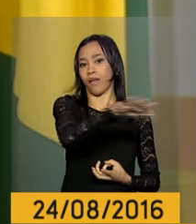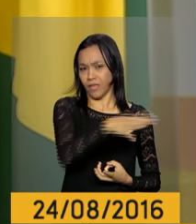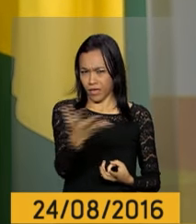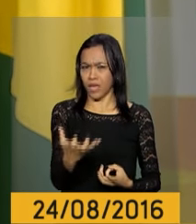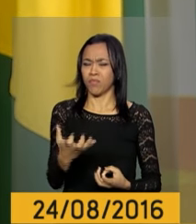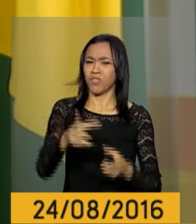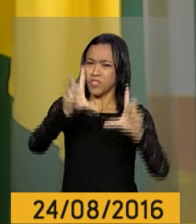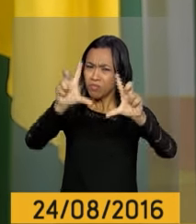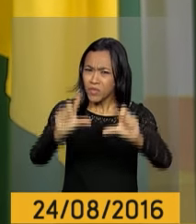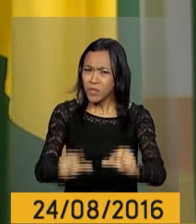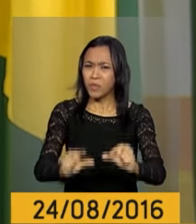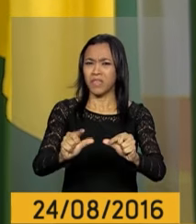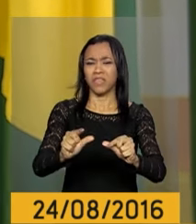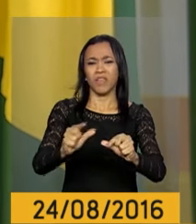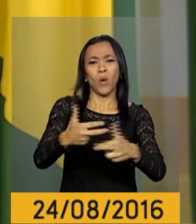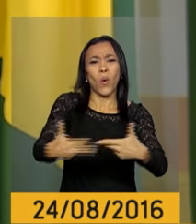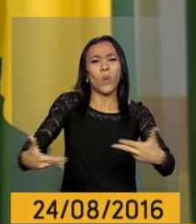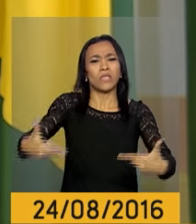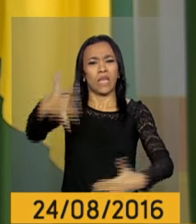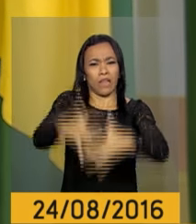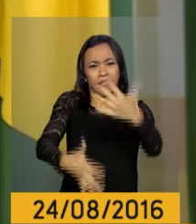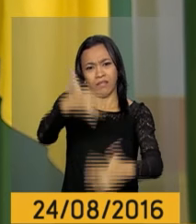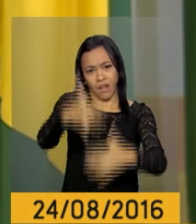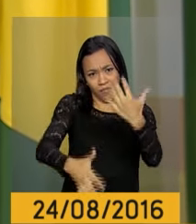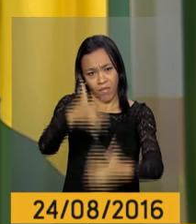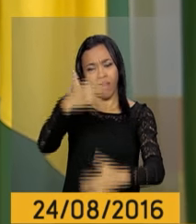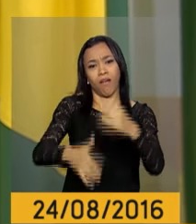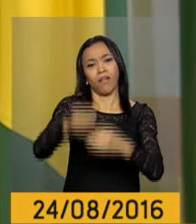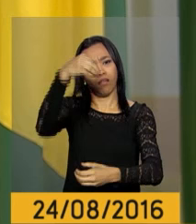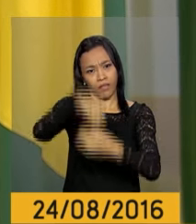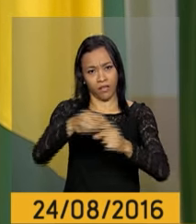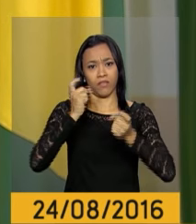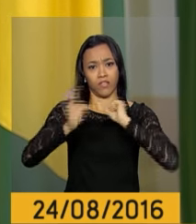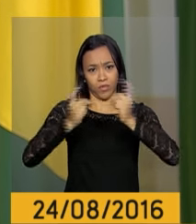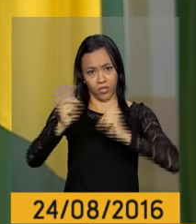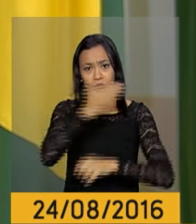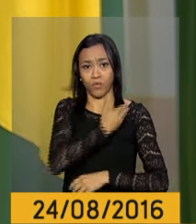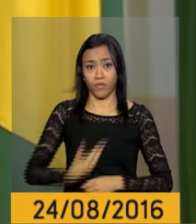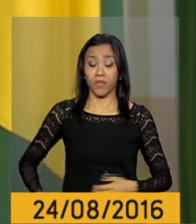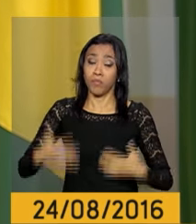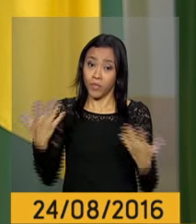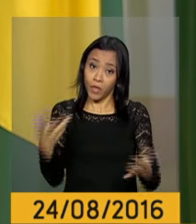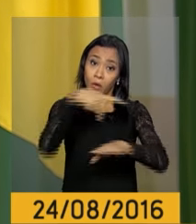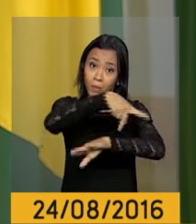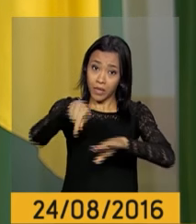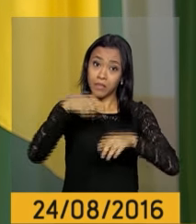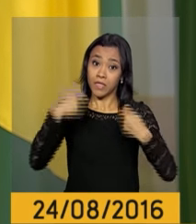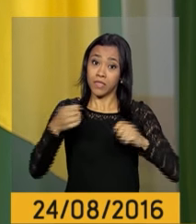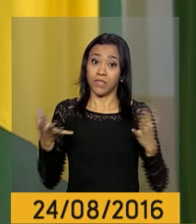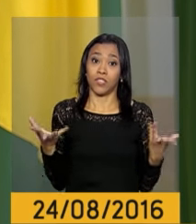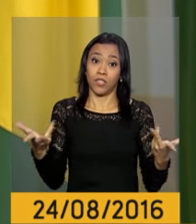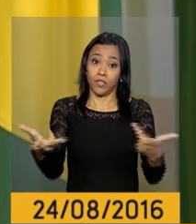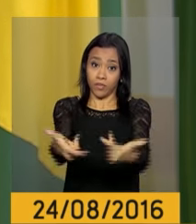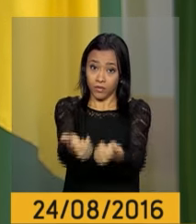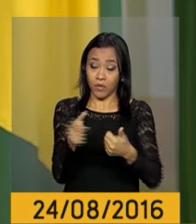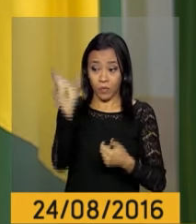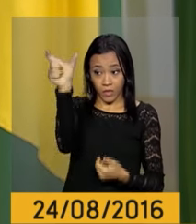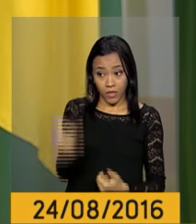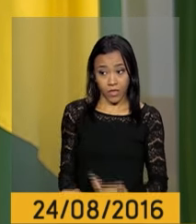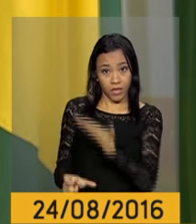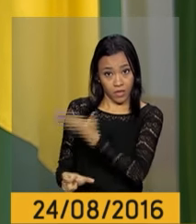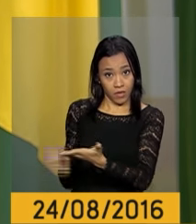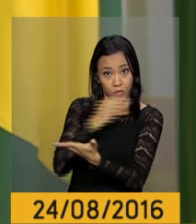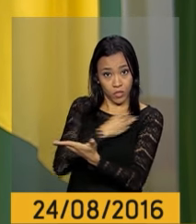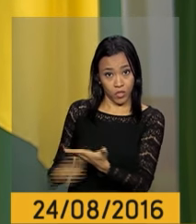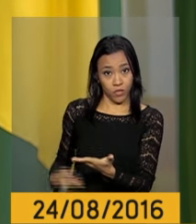a administração, desburocratizando o nosso país. O que o país mais precisa é de eficiência. O que o Blairo Mar